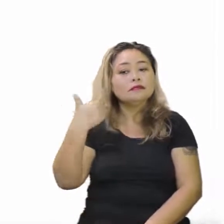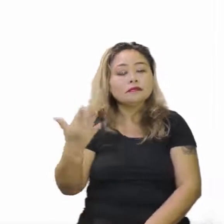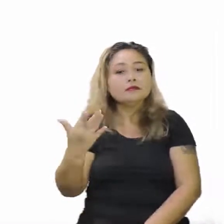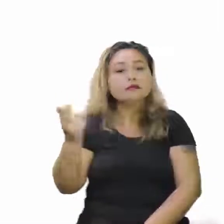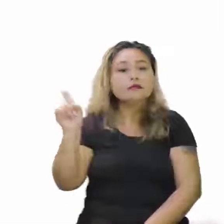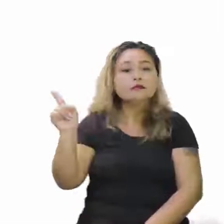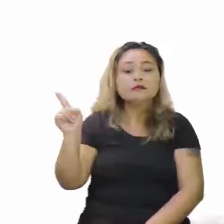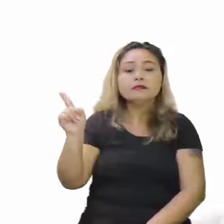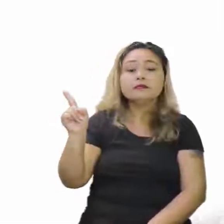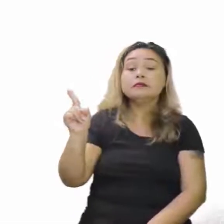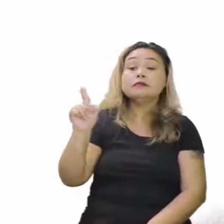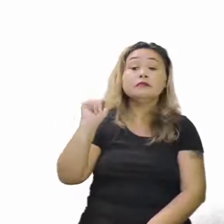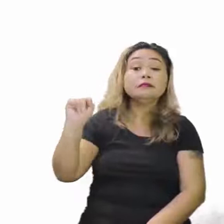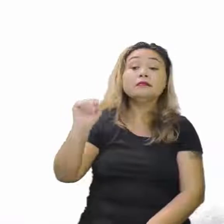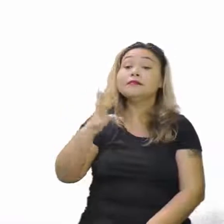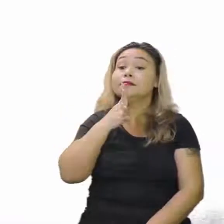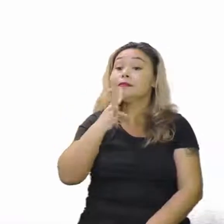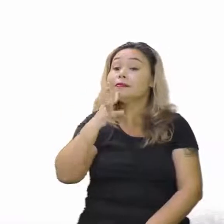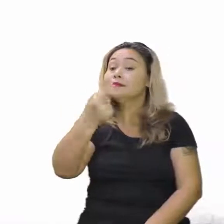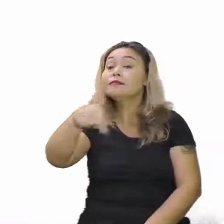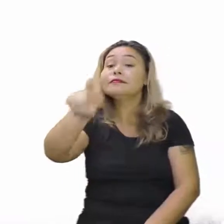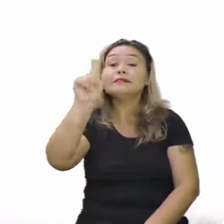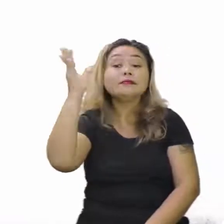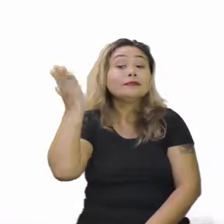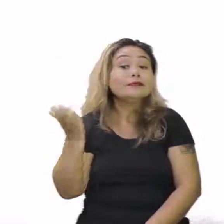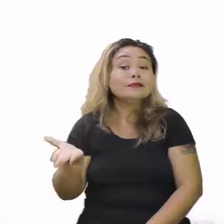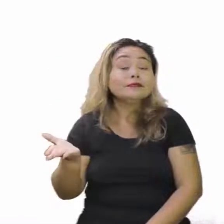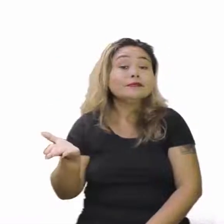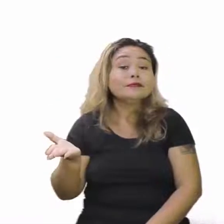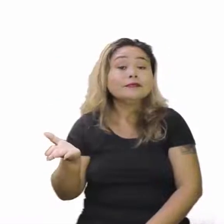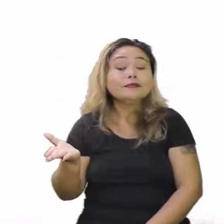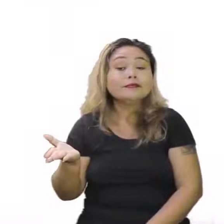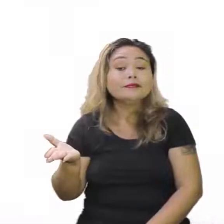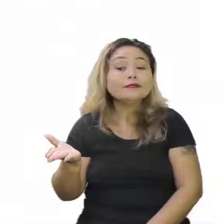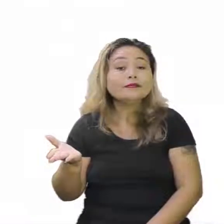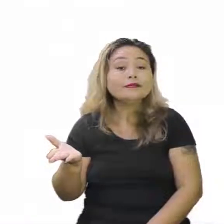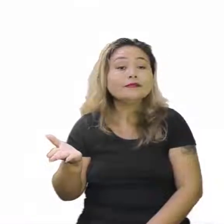para cá, ó. Quem é que conhece aí de vocês?